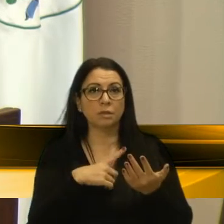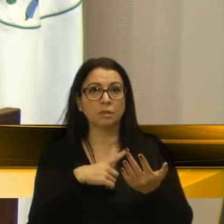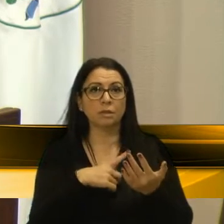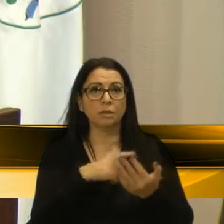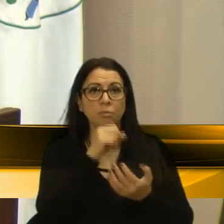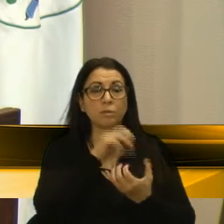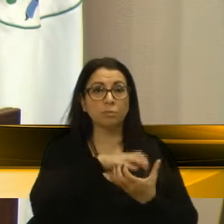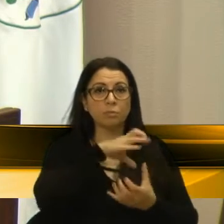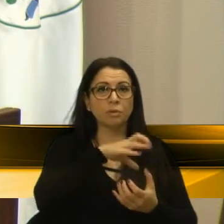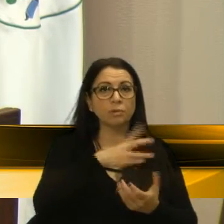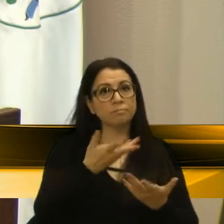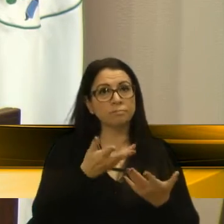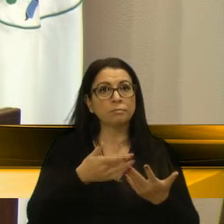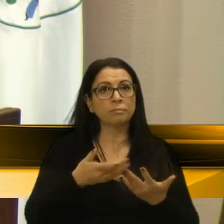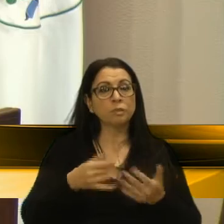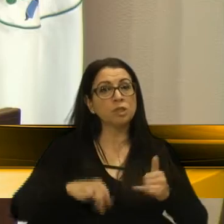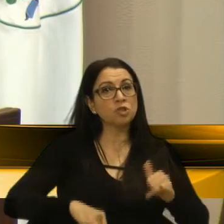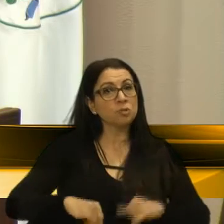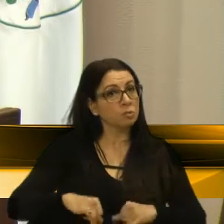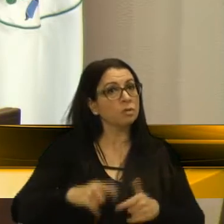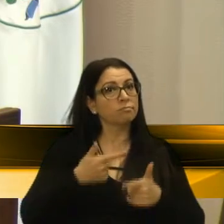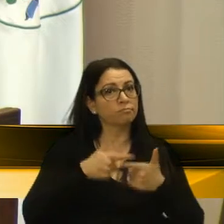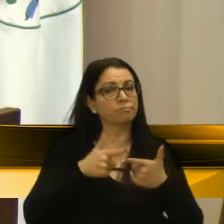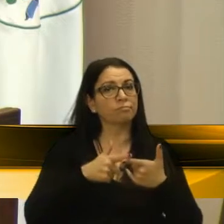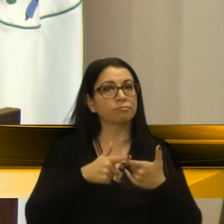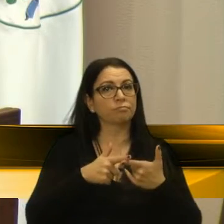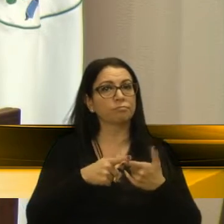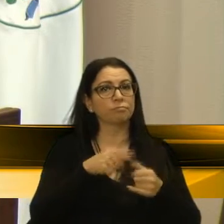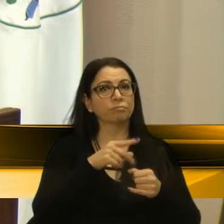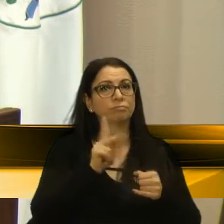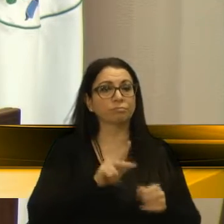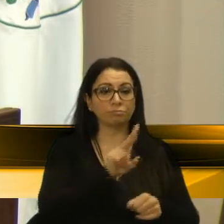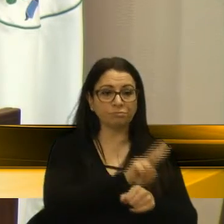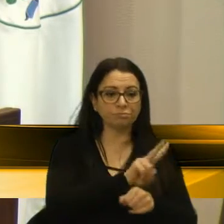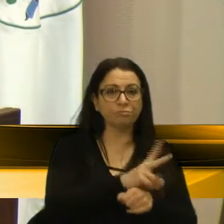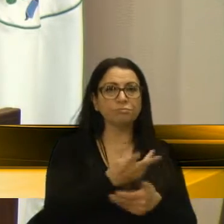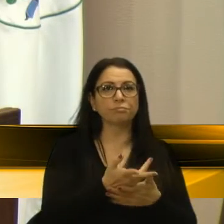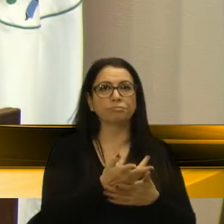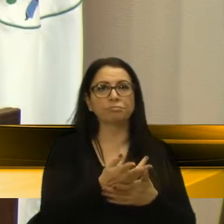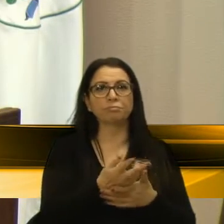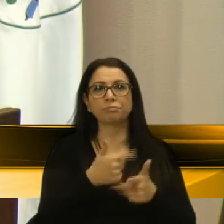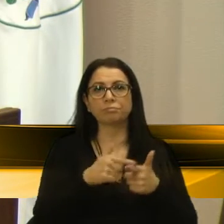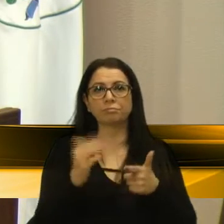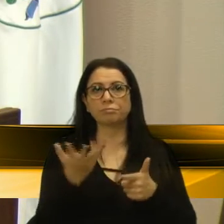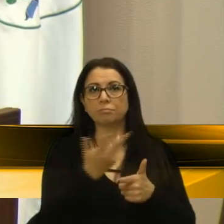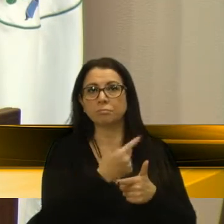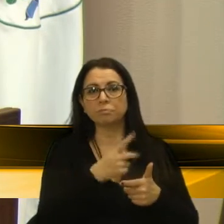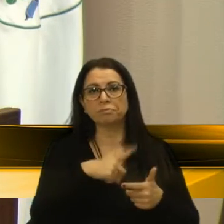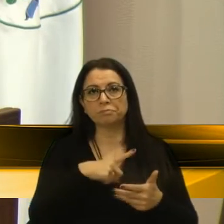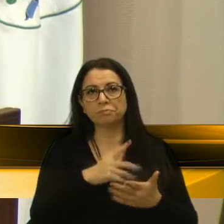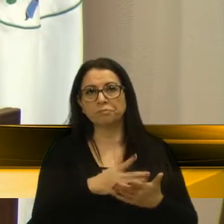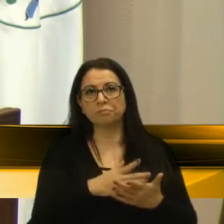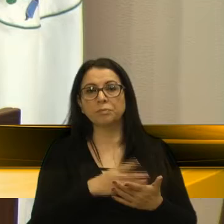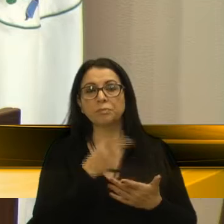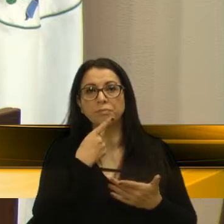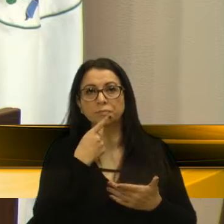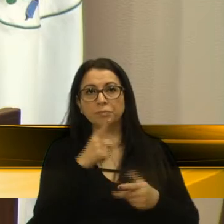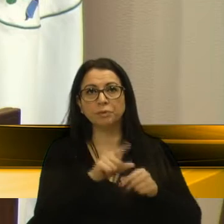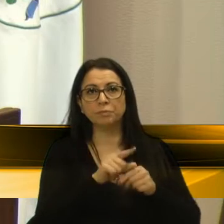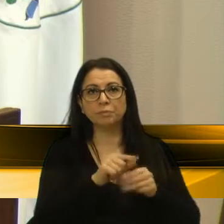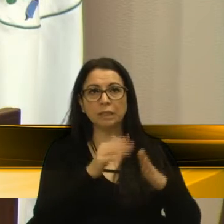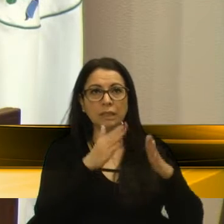idoso, né, sofre com problemas em relação a cuidador, aquele problema que todos sofrem. E ele comentou sobre as